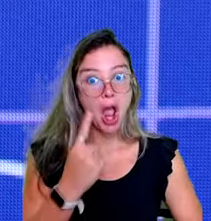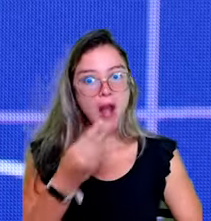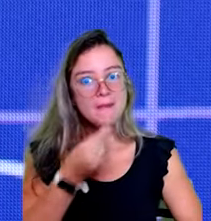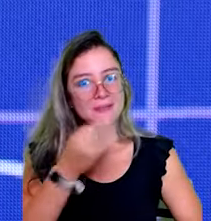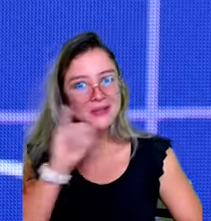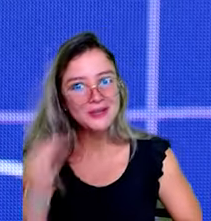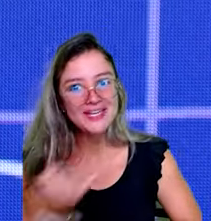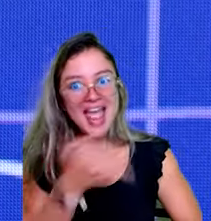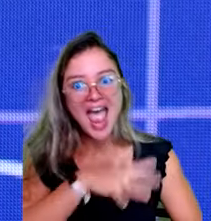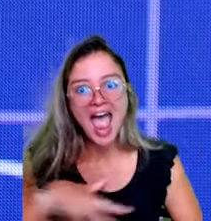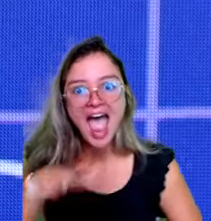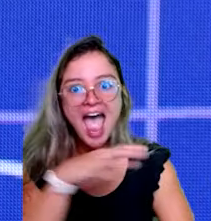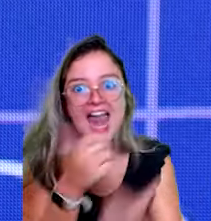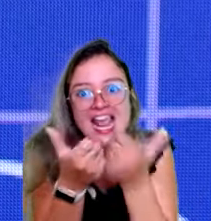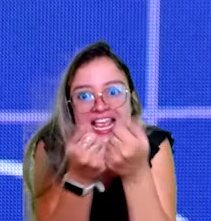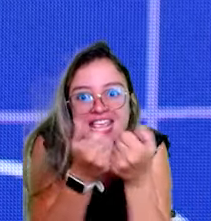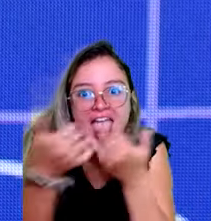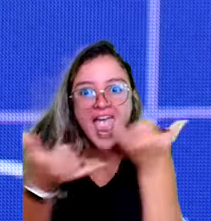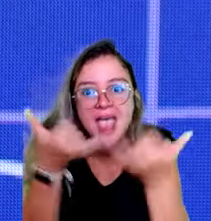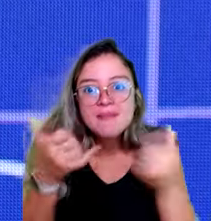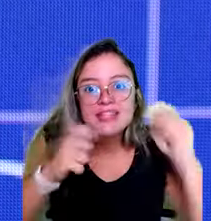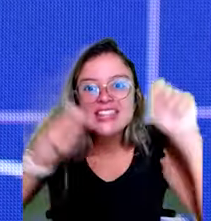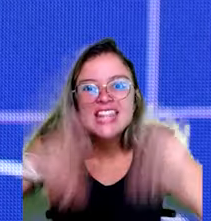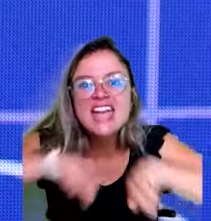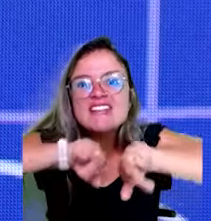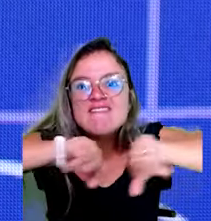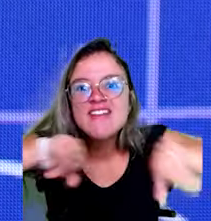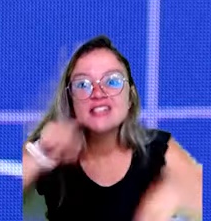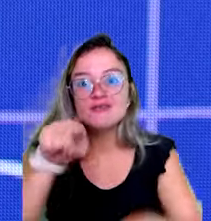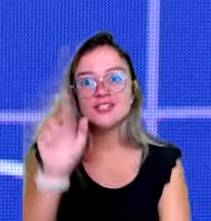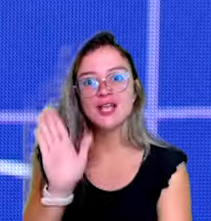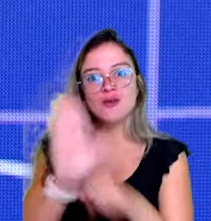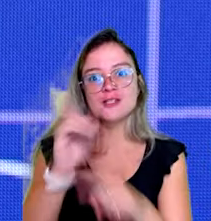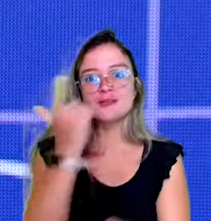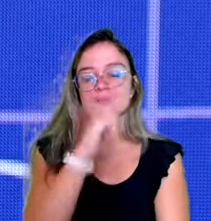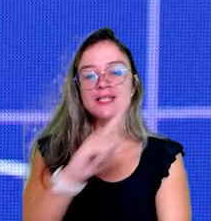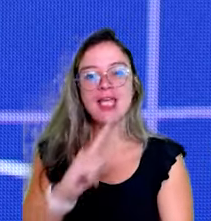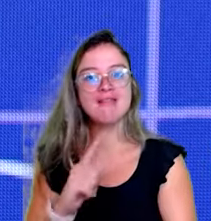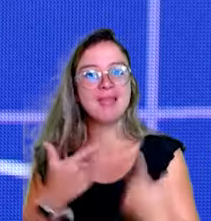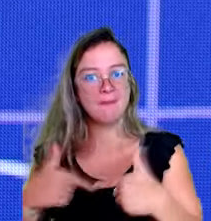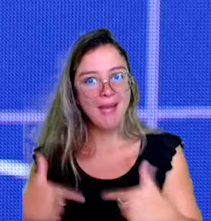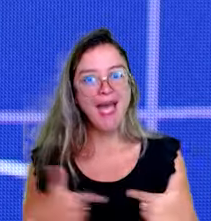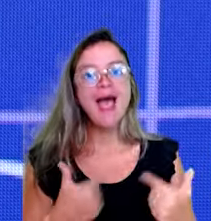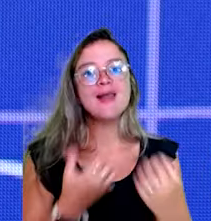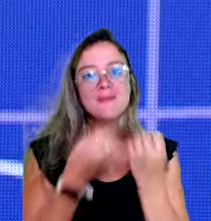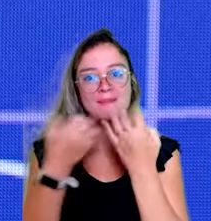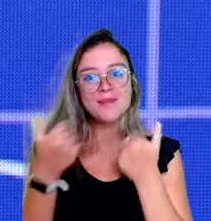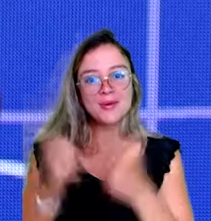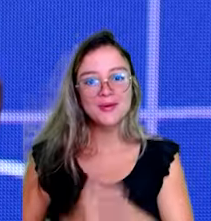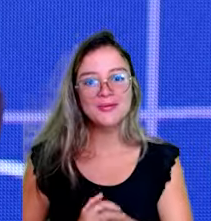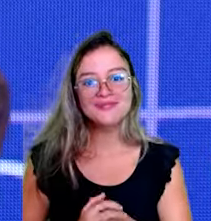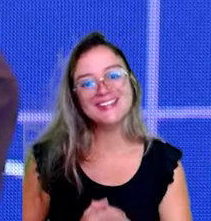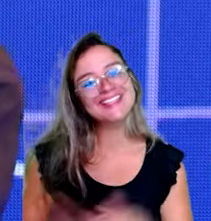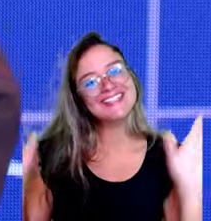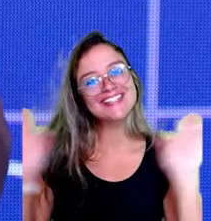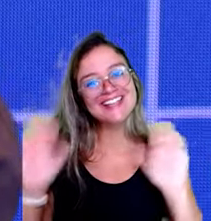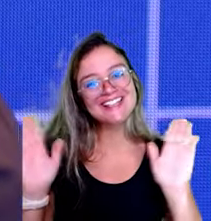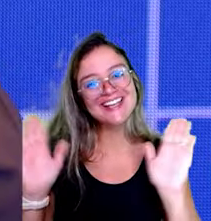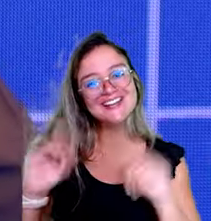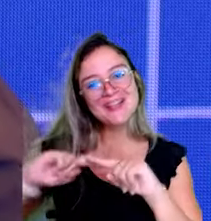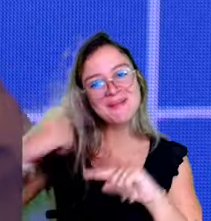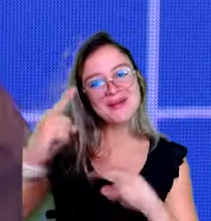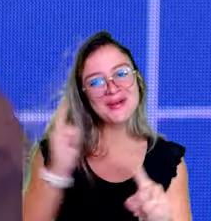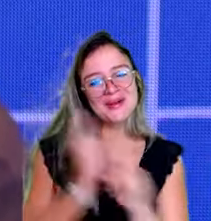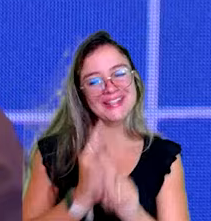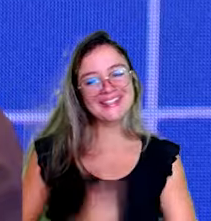O universo de games é cheio de possibilidades e o Sebrae está aqui para te ajudar a transformar a sua ideia em realidade. Foi isso por hoje e a gente se vê